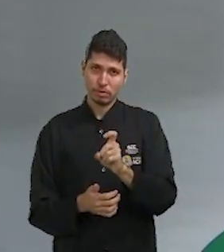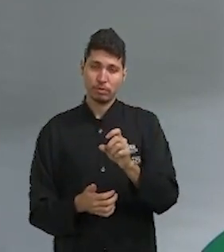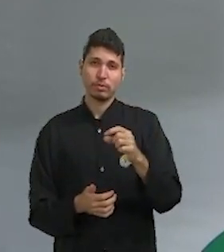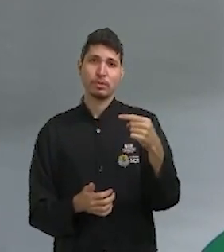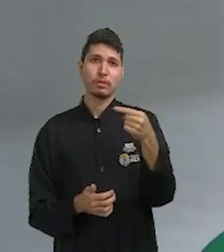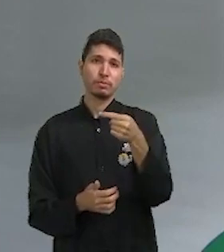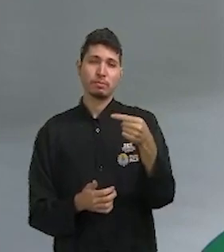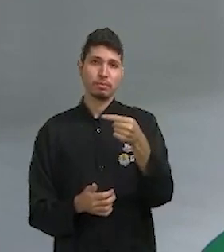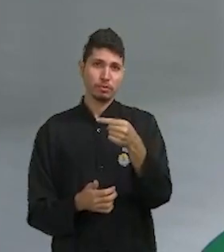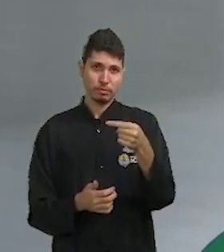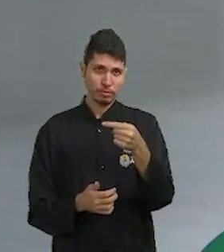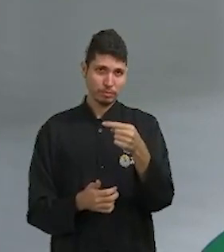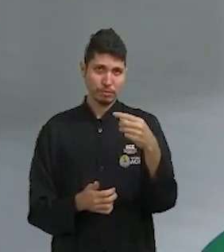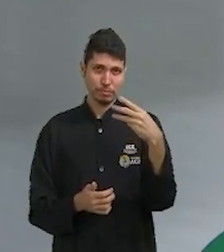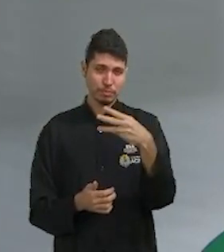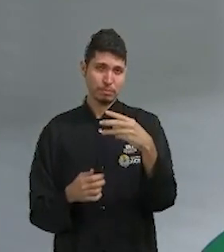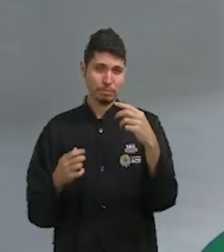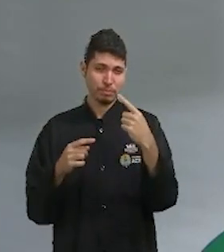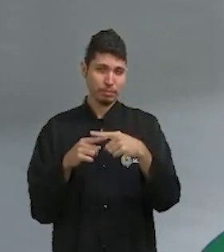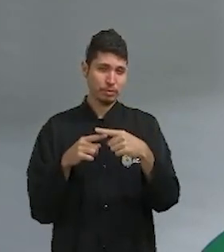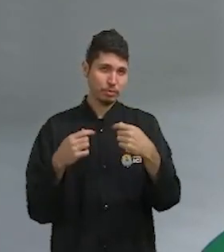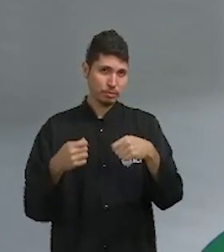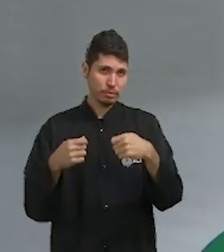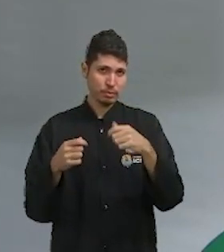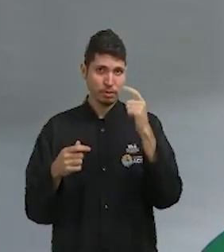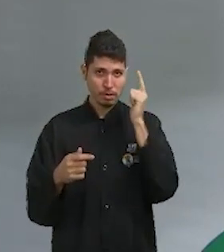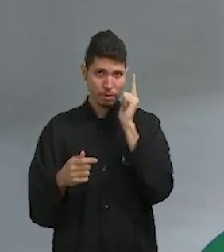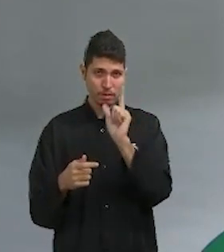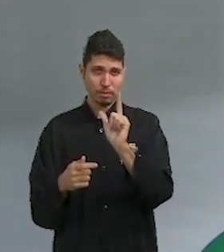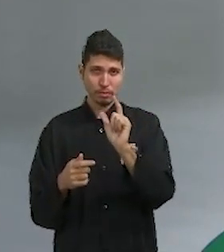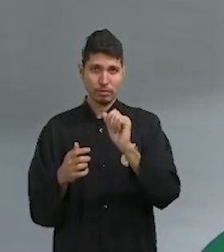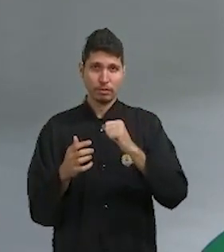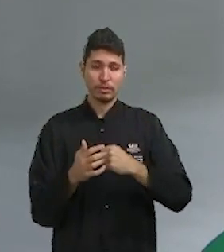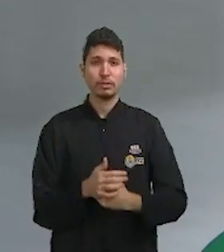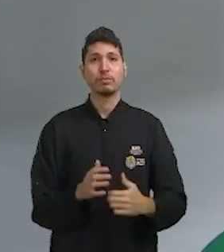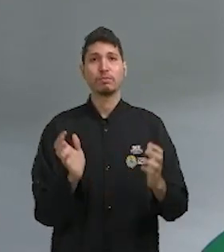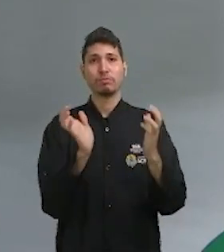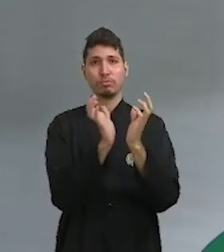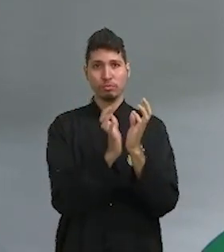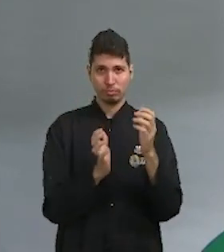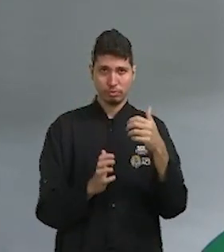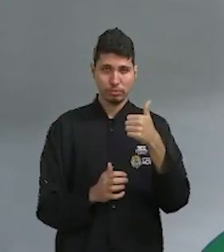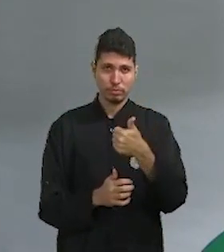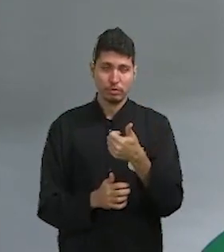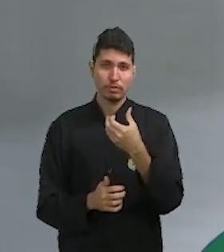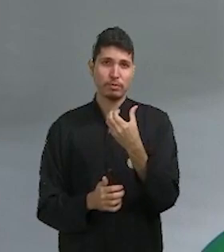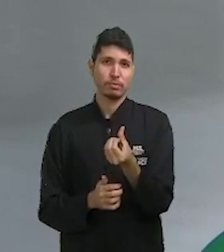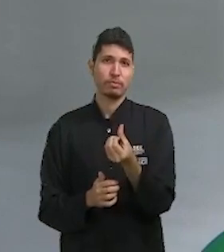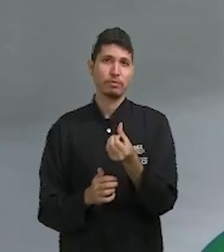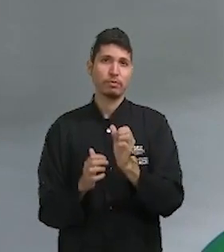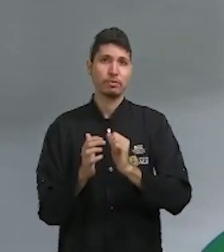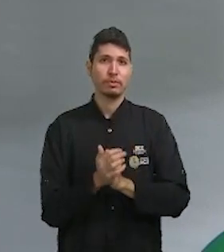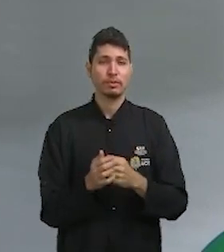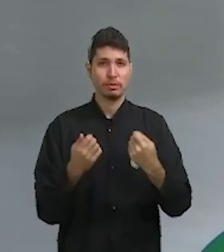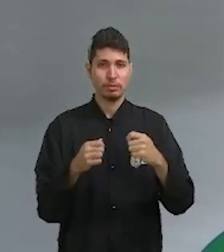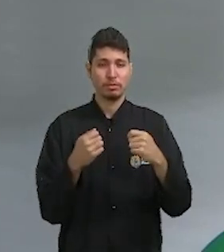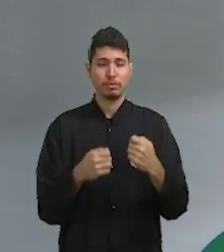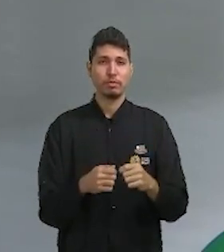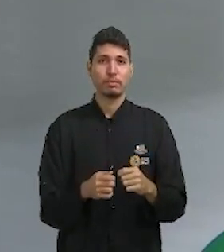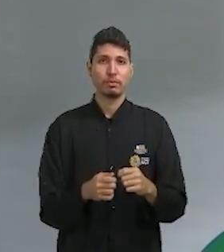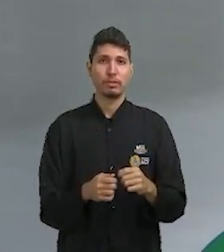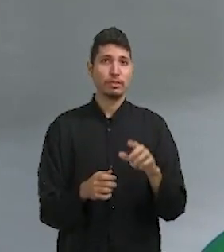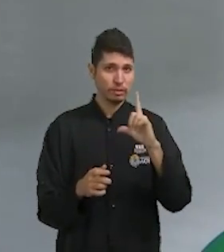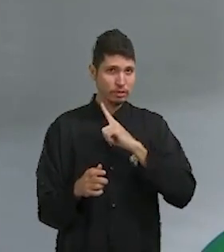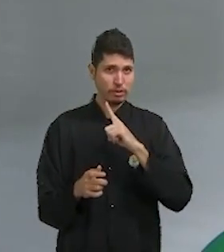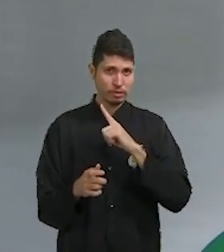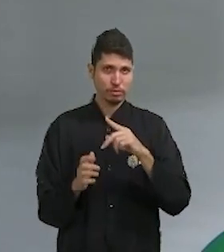eles precisam ganhar. Os elementos do grupo 16, eles possuem 6 elétrons na sua camada de